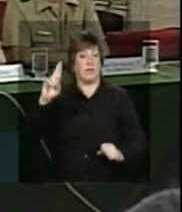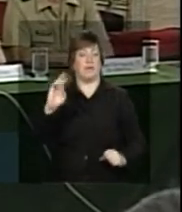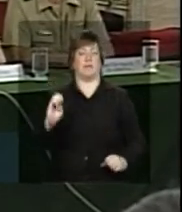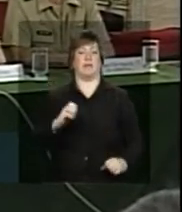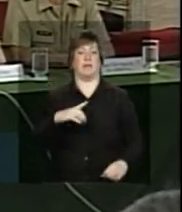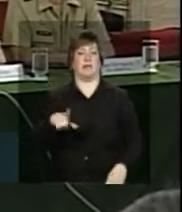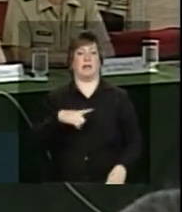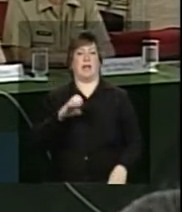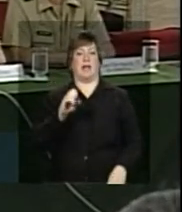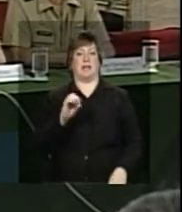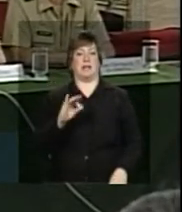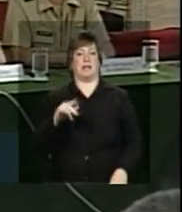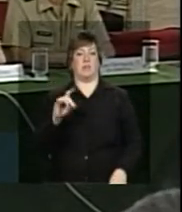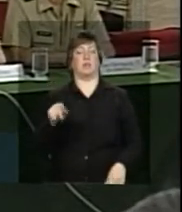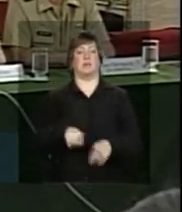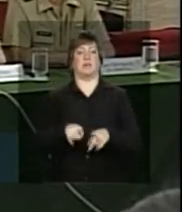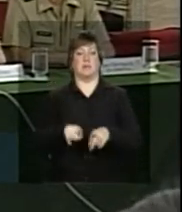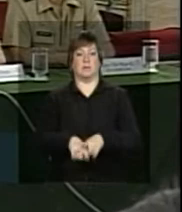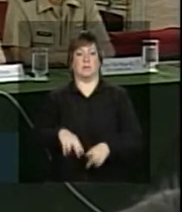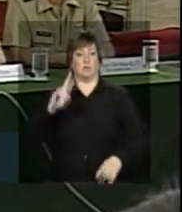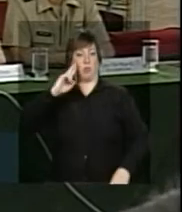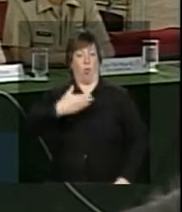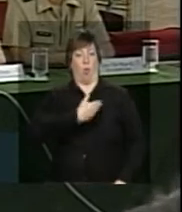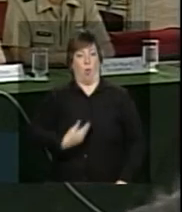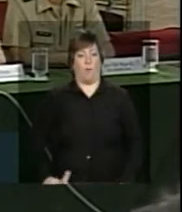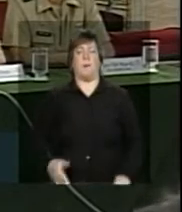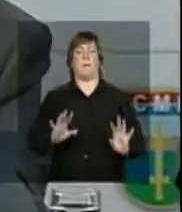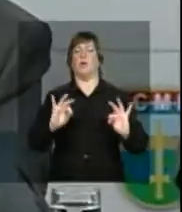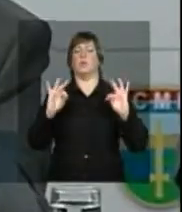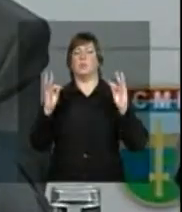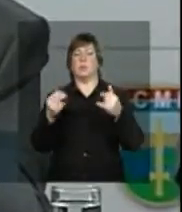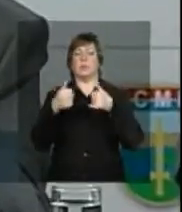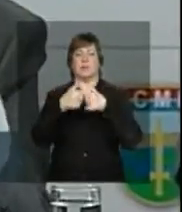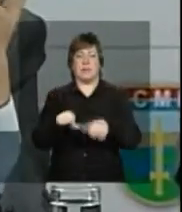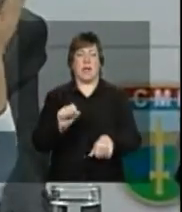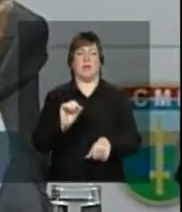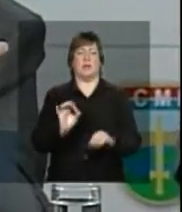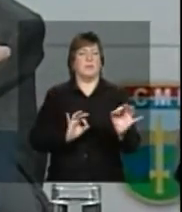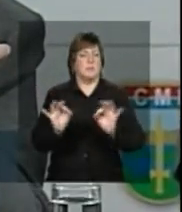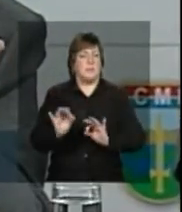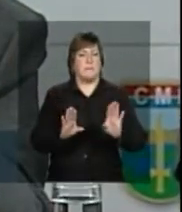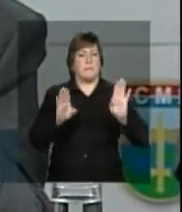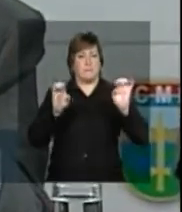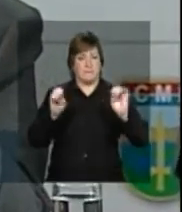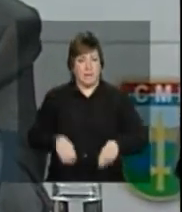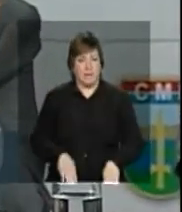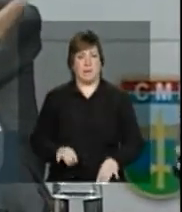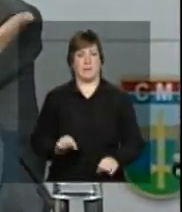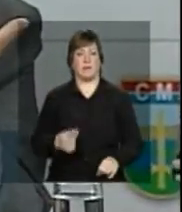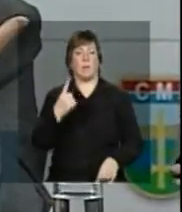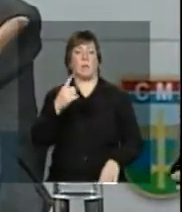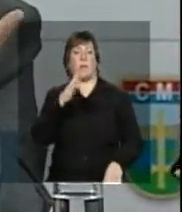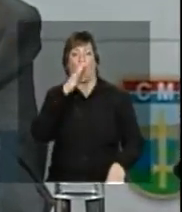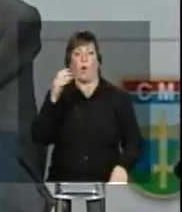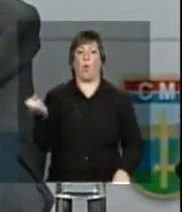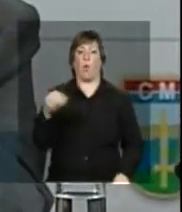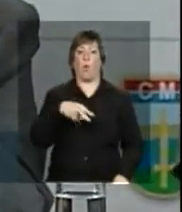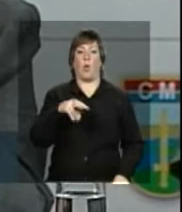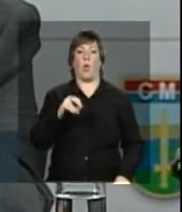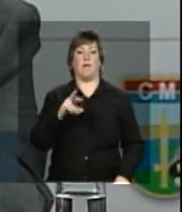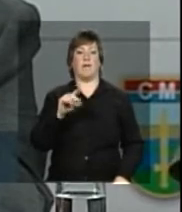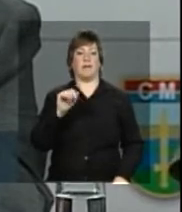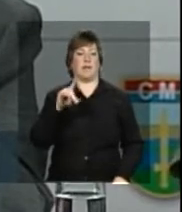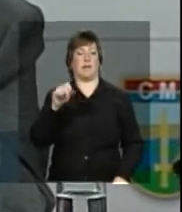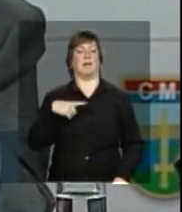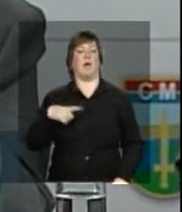no horário de chegada, mas tudo está muito bem planejado, com, aliás, uma novidade em relação